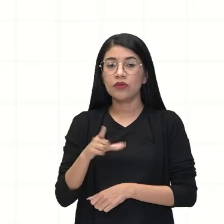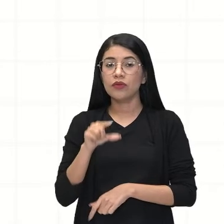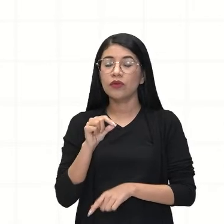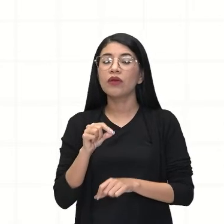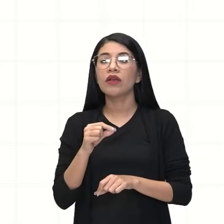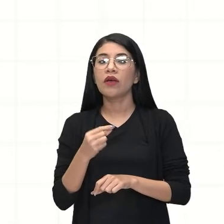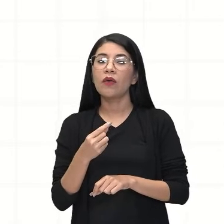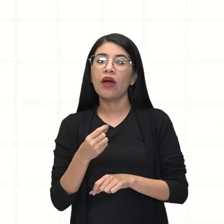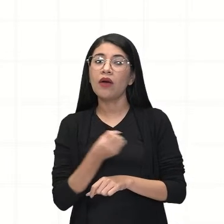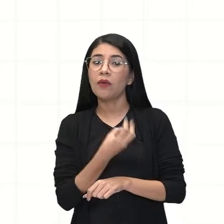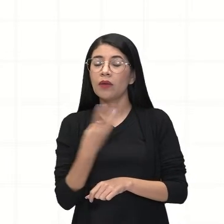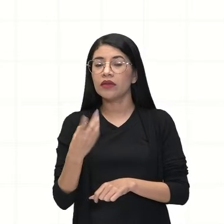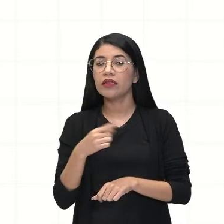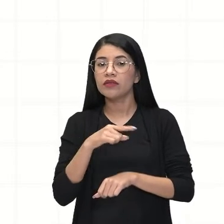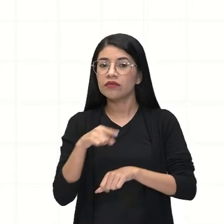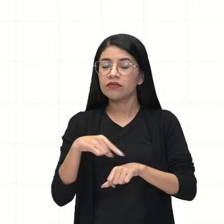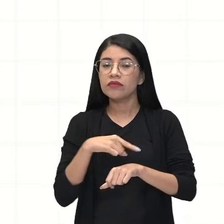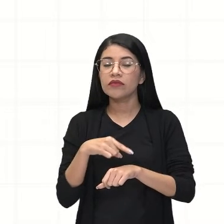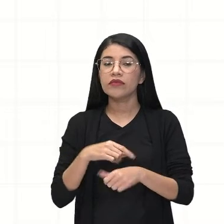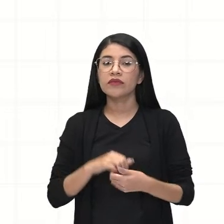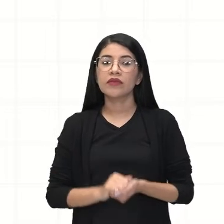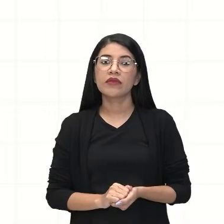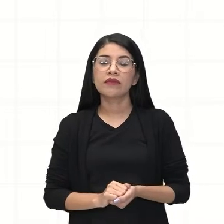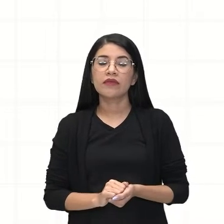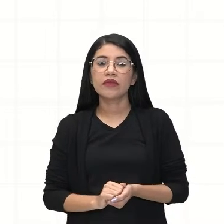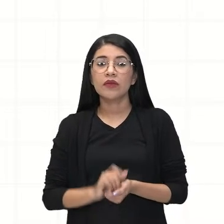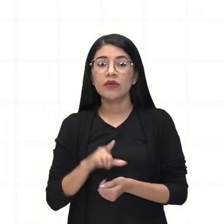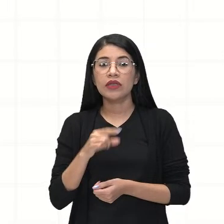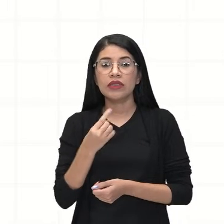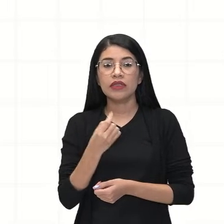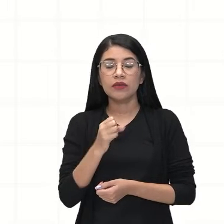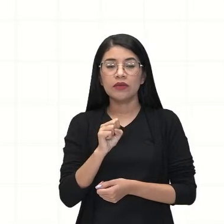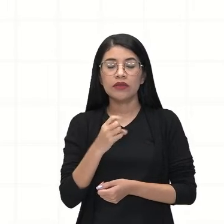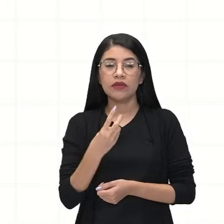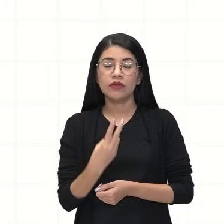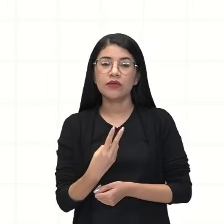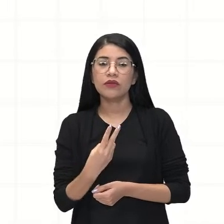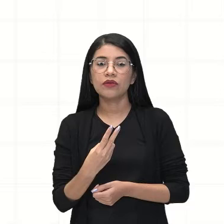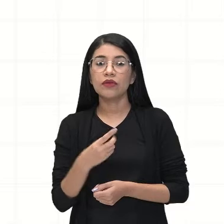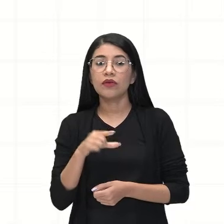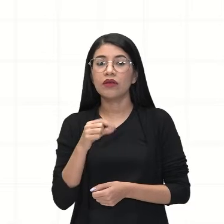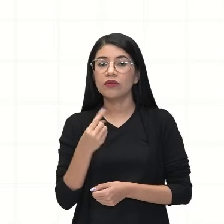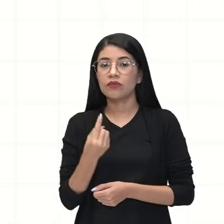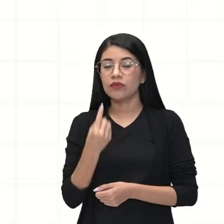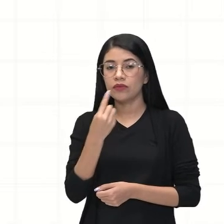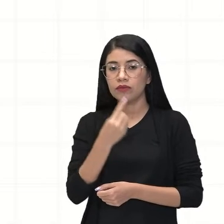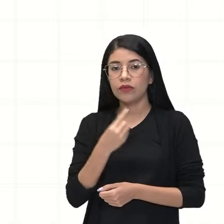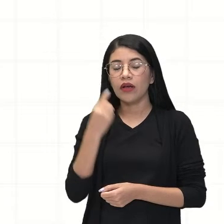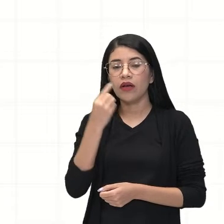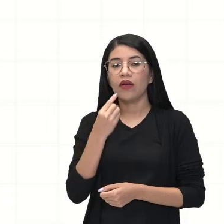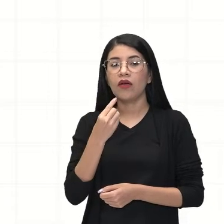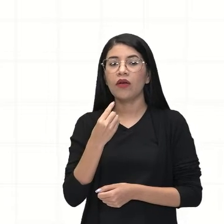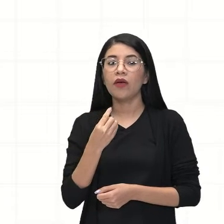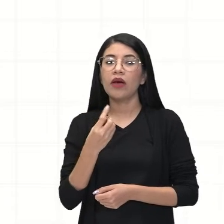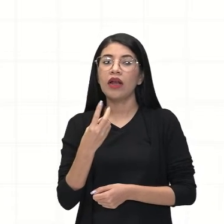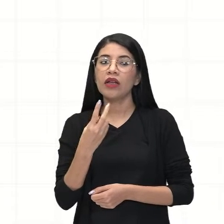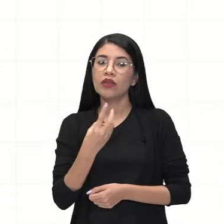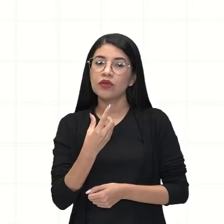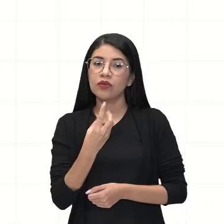Então, 182 deles escolheram 1 hora, 148 deles escolheram 2